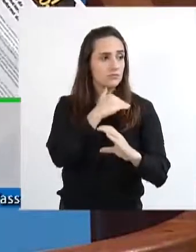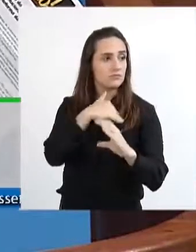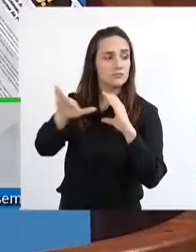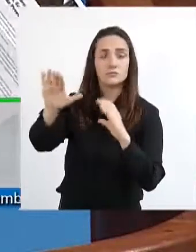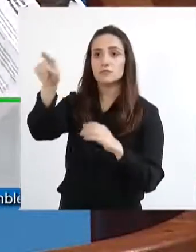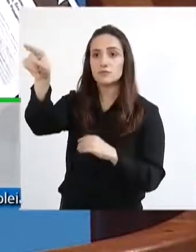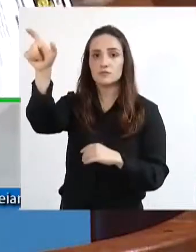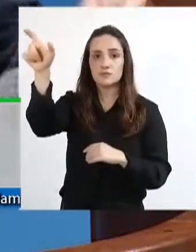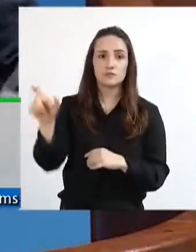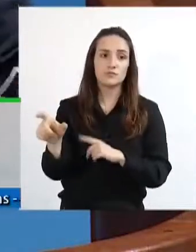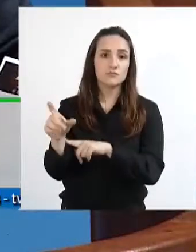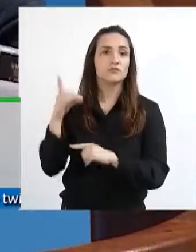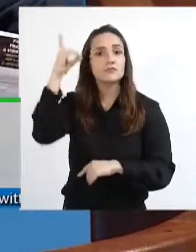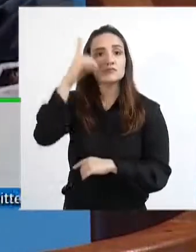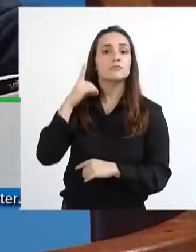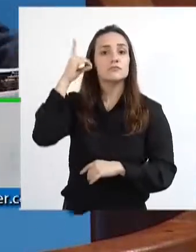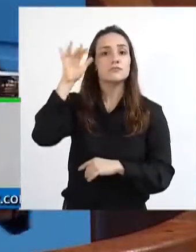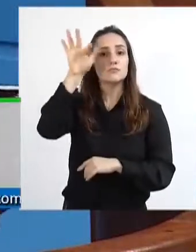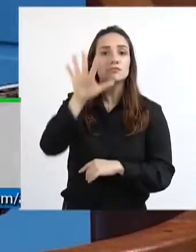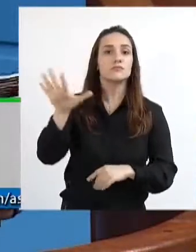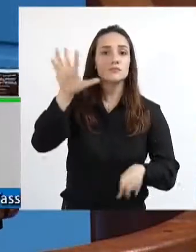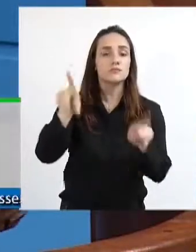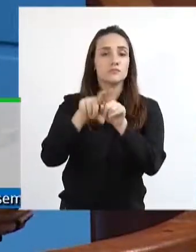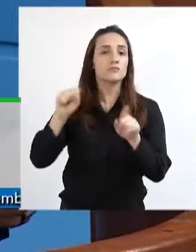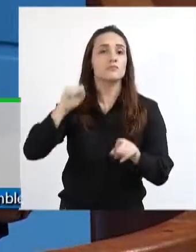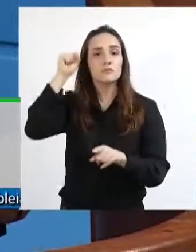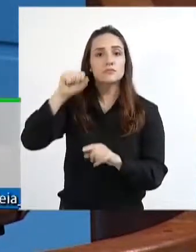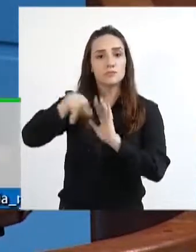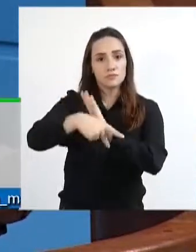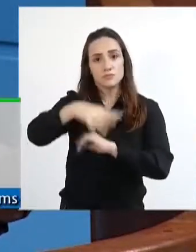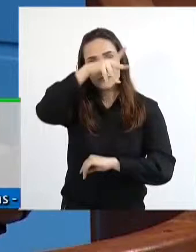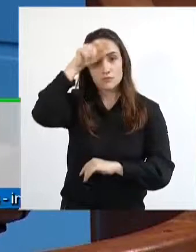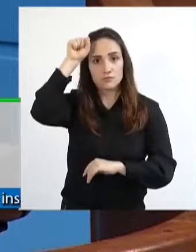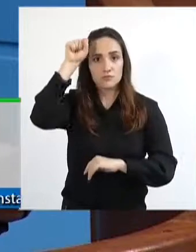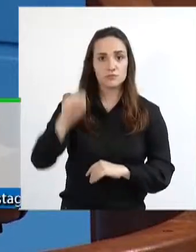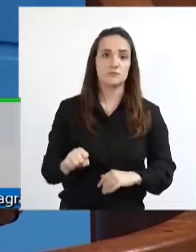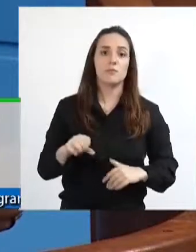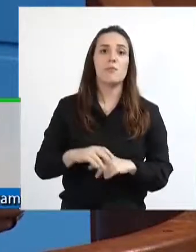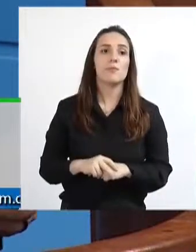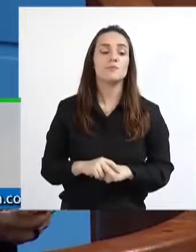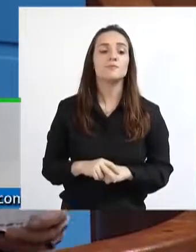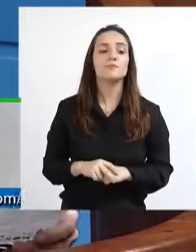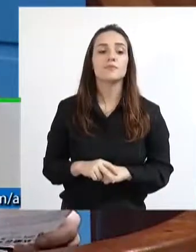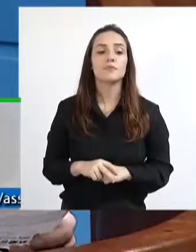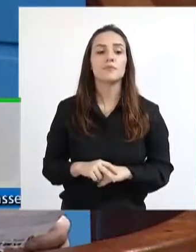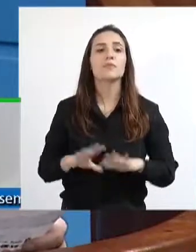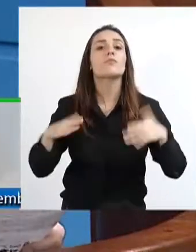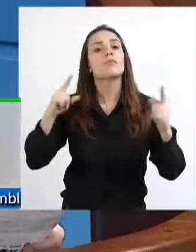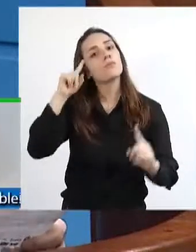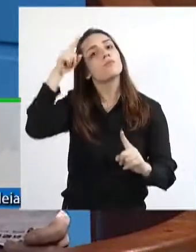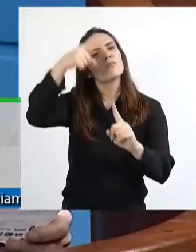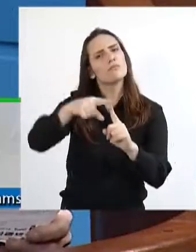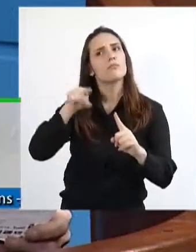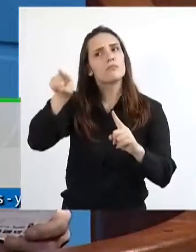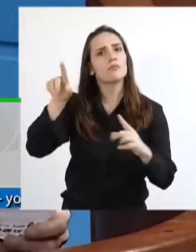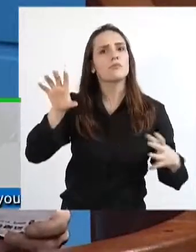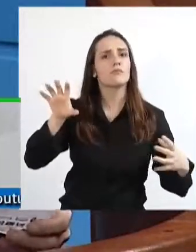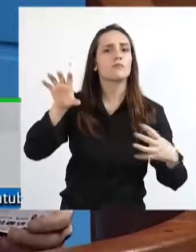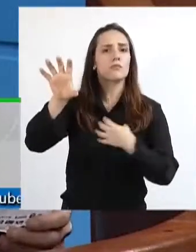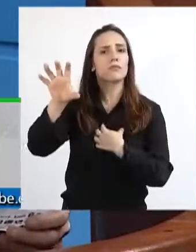encaminhar aos deputados federais e aos senadores do Mato Grosso do Sul, para que sejam